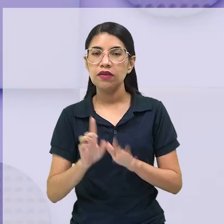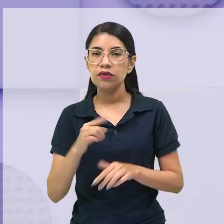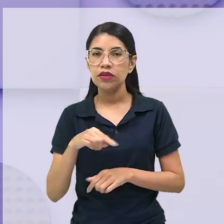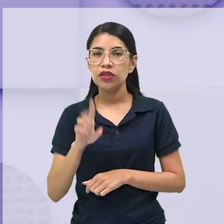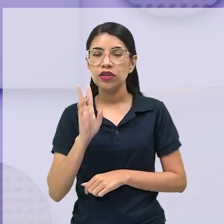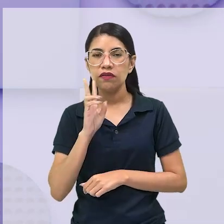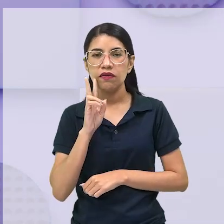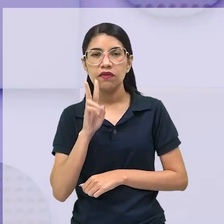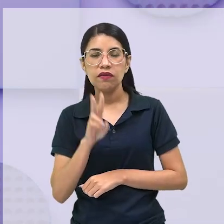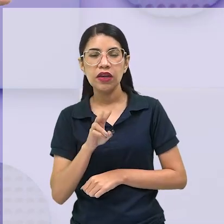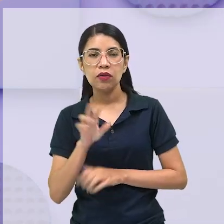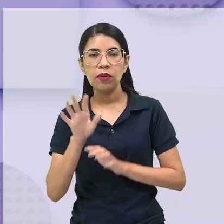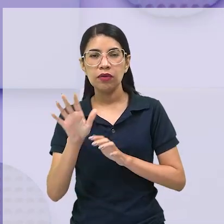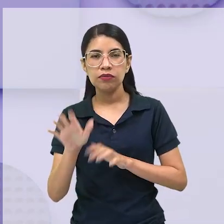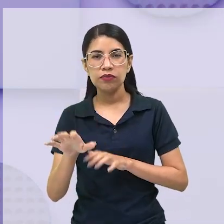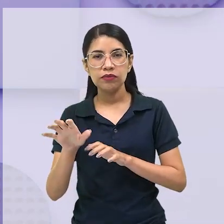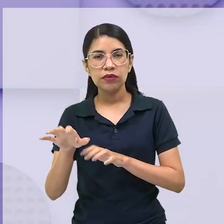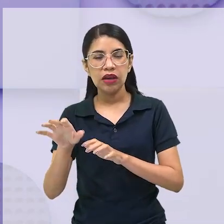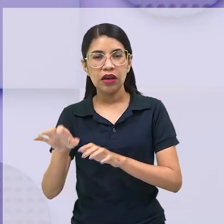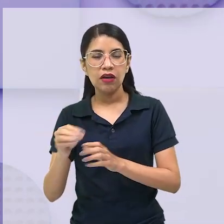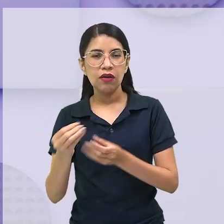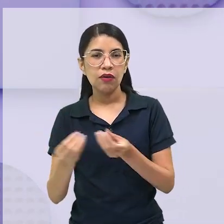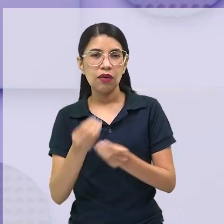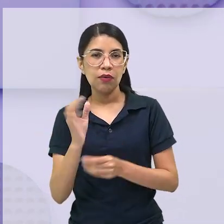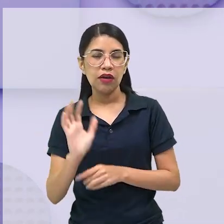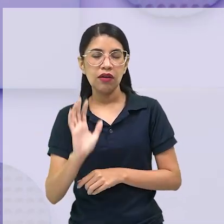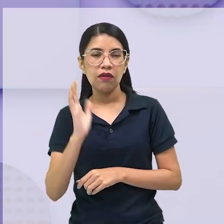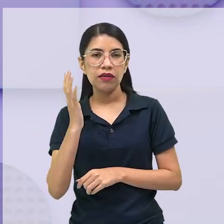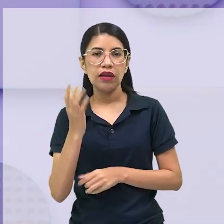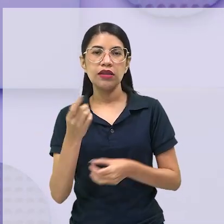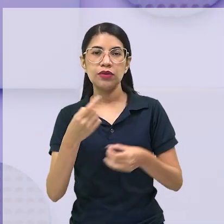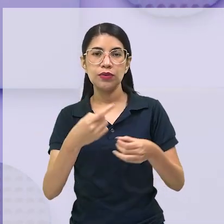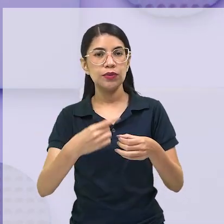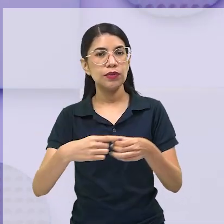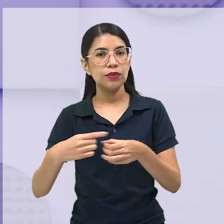Você já viu uma procissão como acontece no interior?